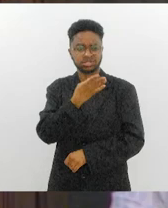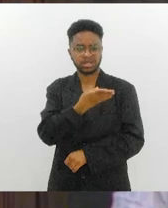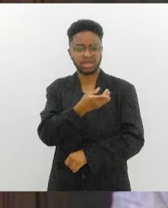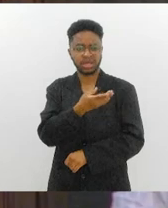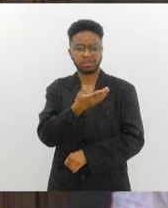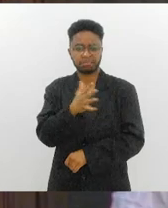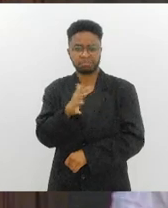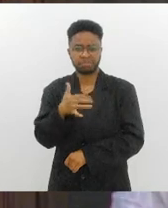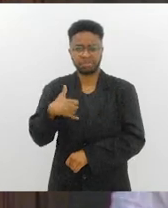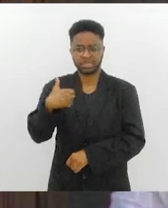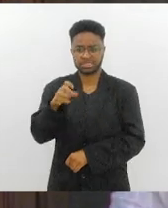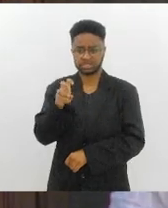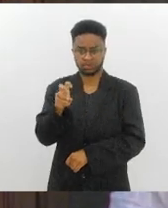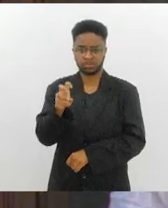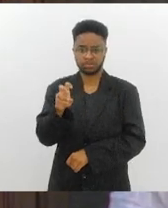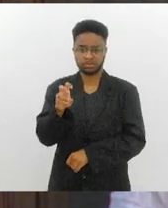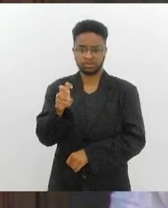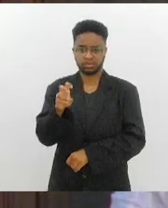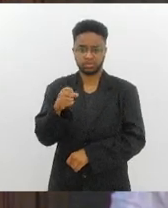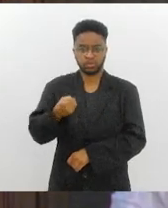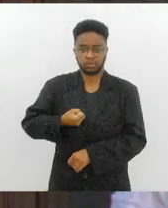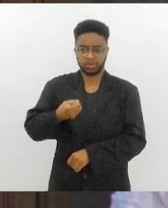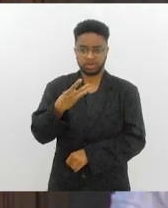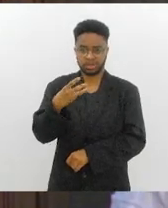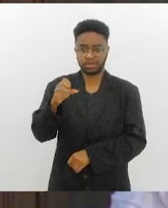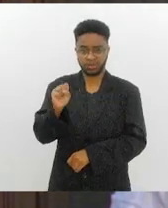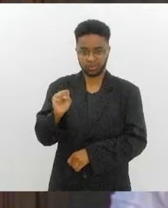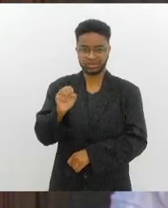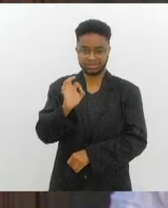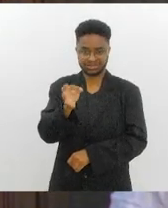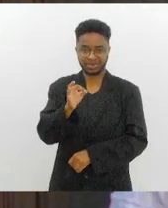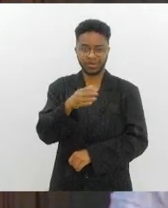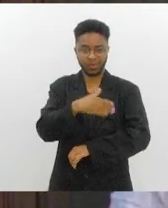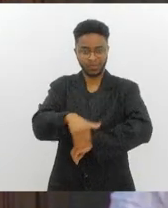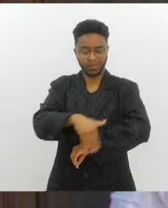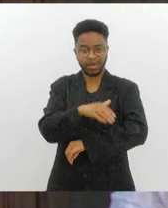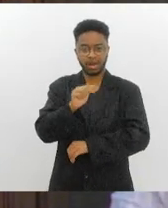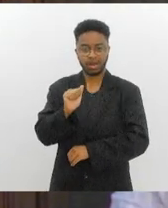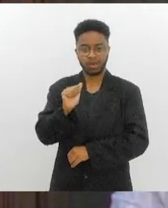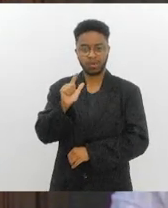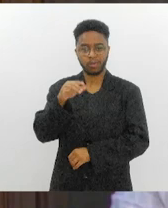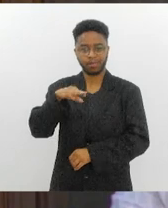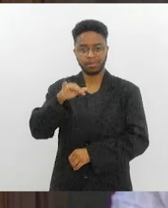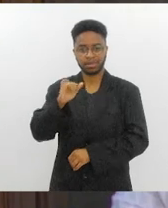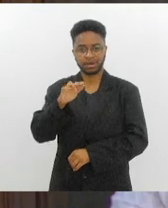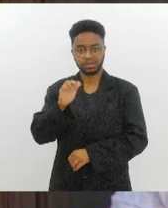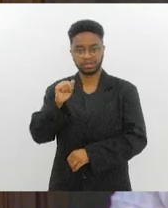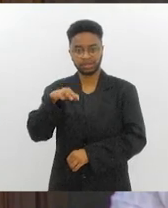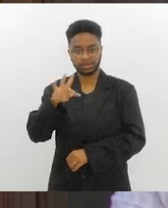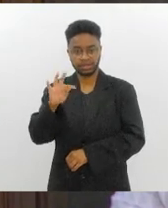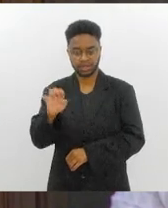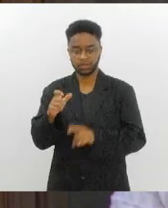idade, número 38 da Rua Almirante Tamandaré, no Flamengo, não é verdade?